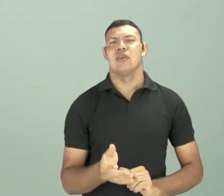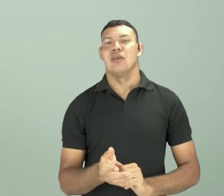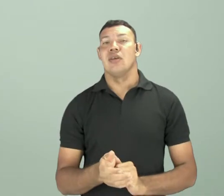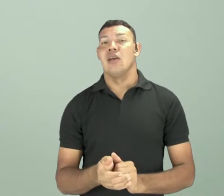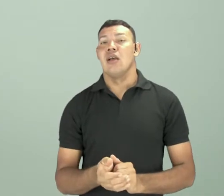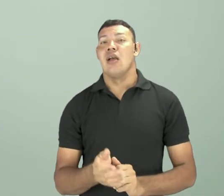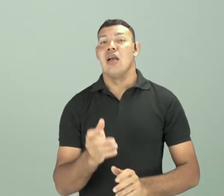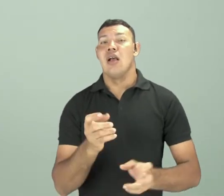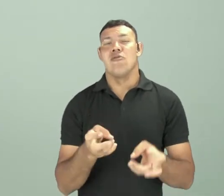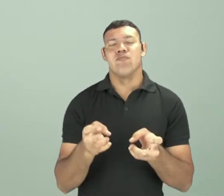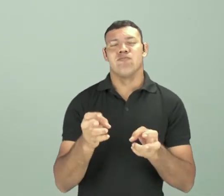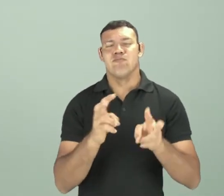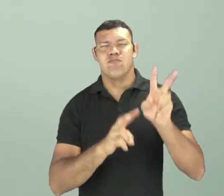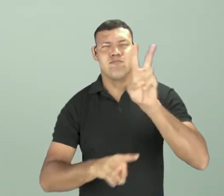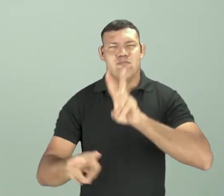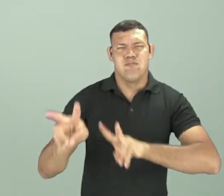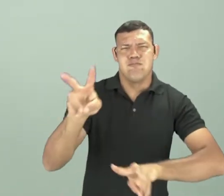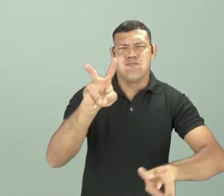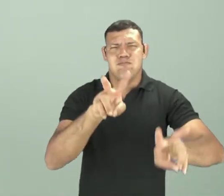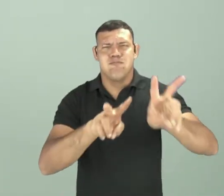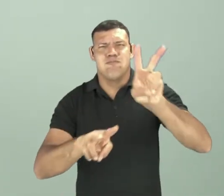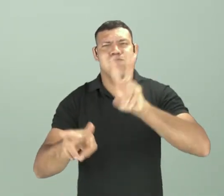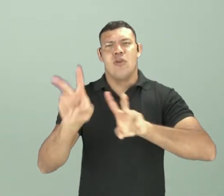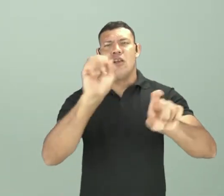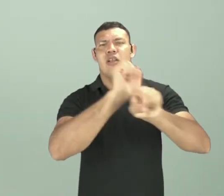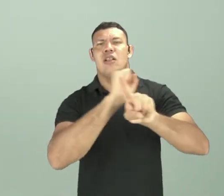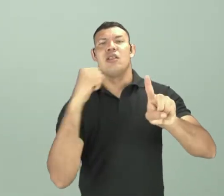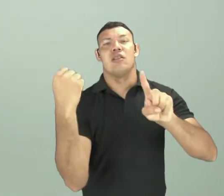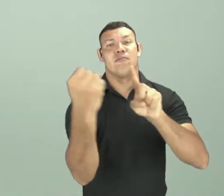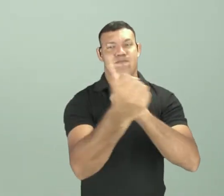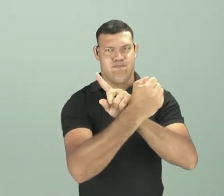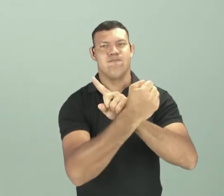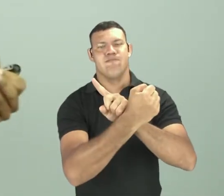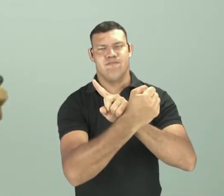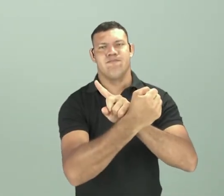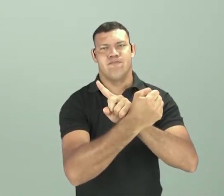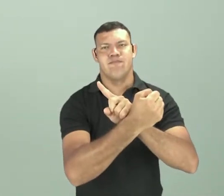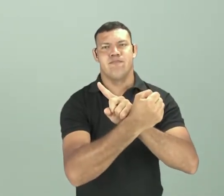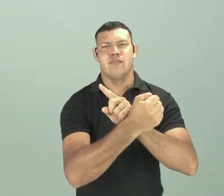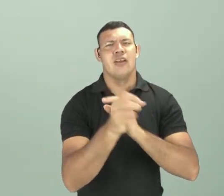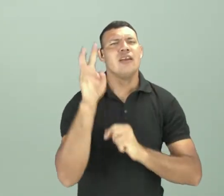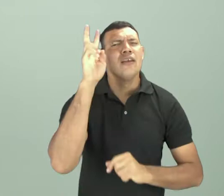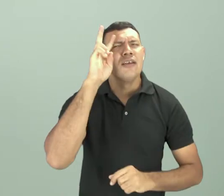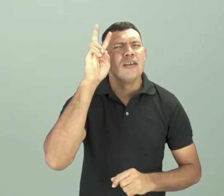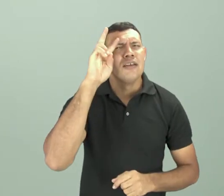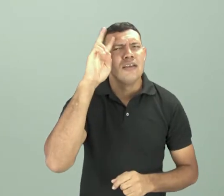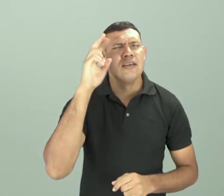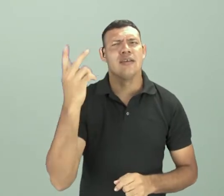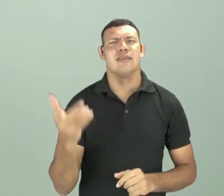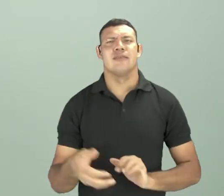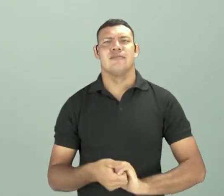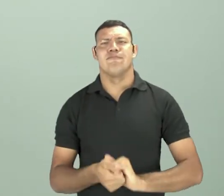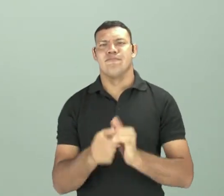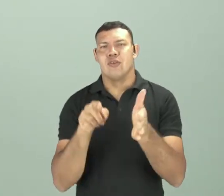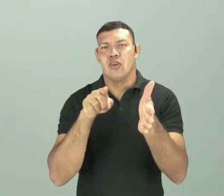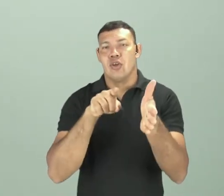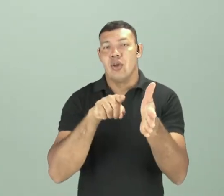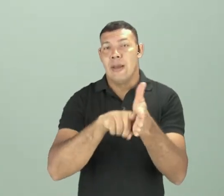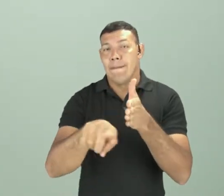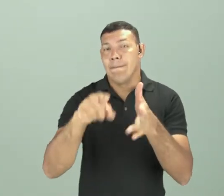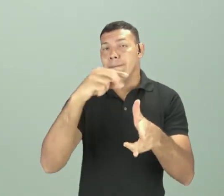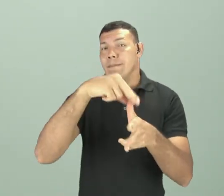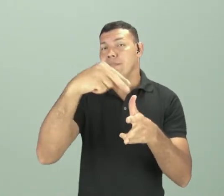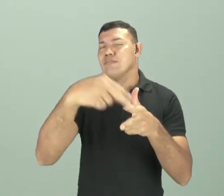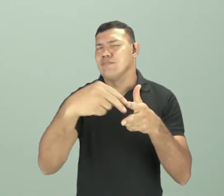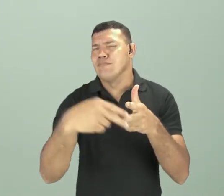sempre temos que visualizar a questão da sociedade em questão. Lembra que eu falei que as questões do Enem vão pedir para